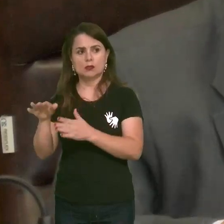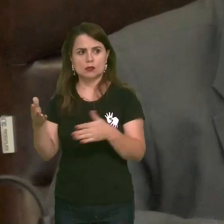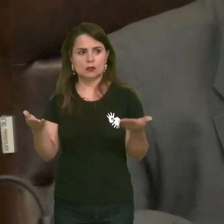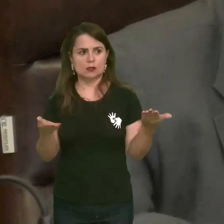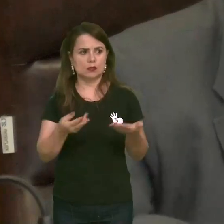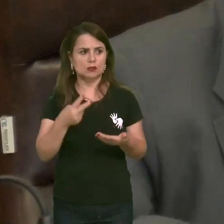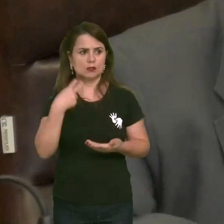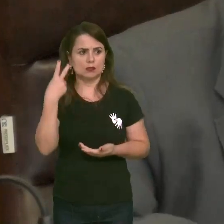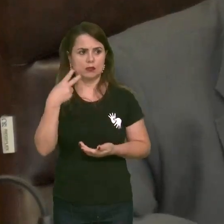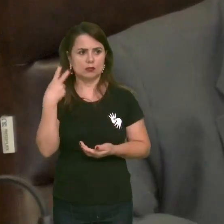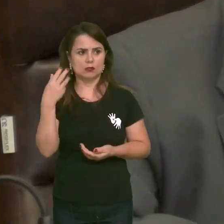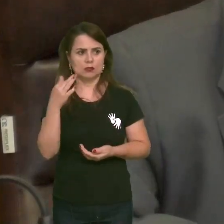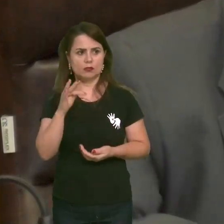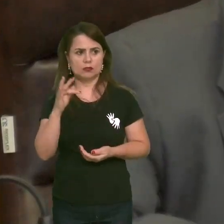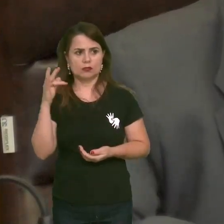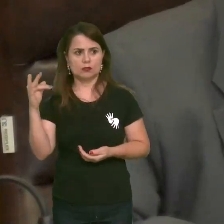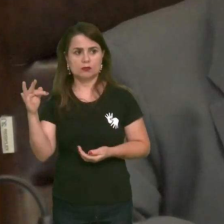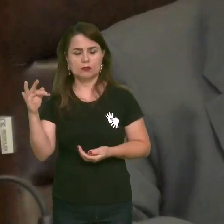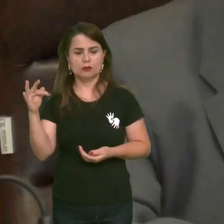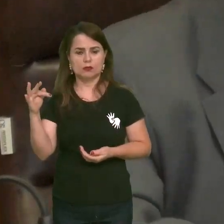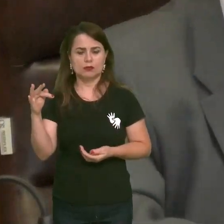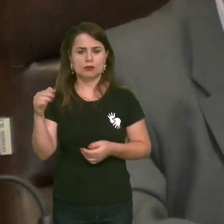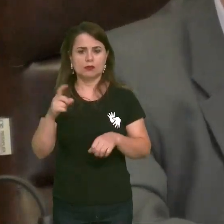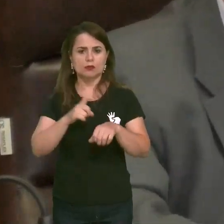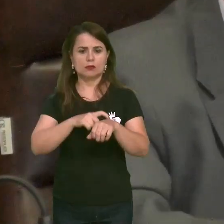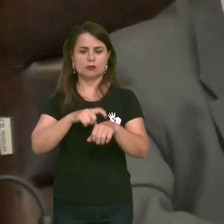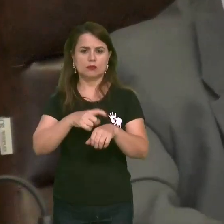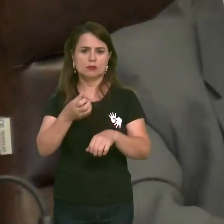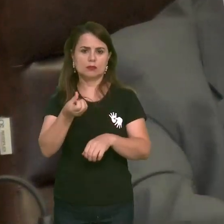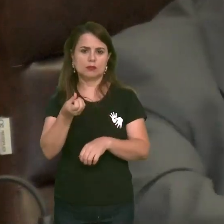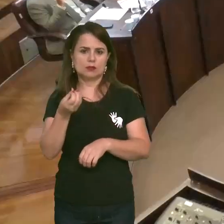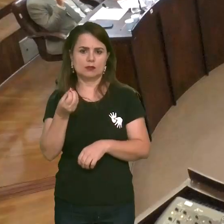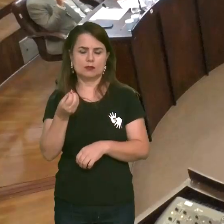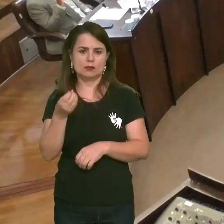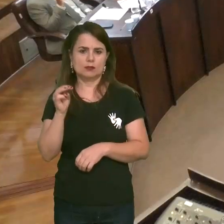que dispõe de 60 minutos